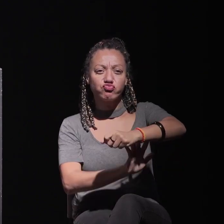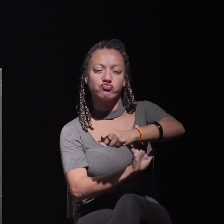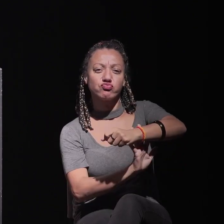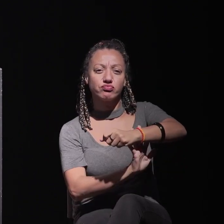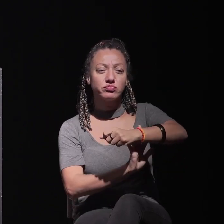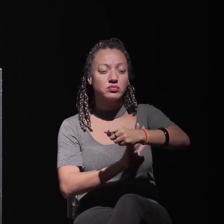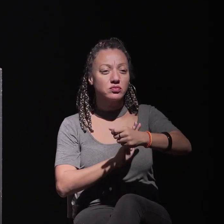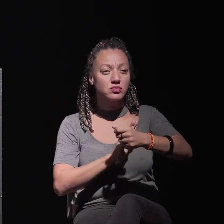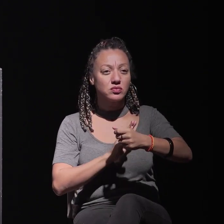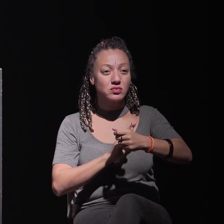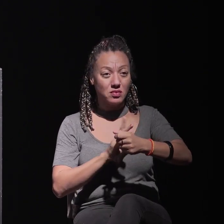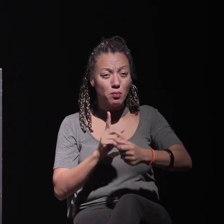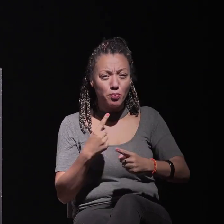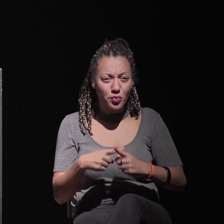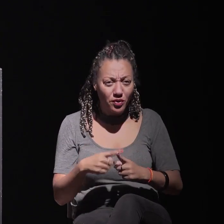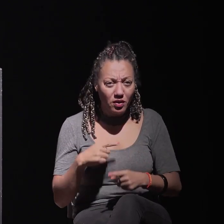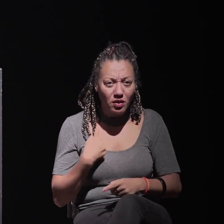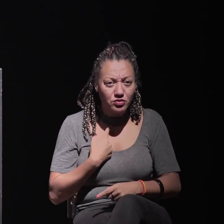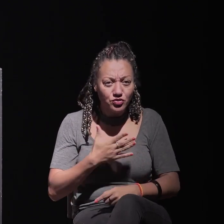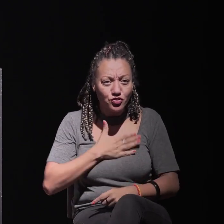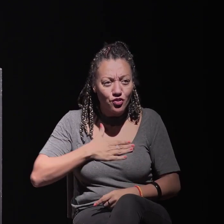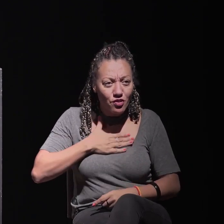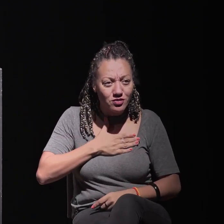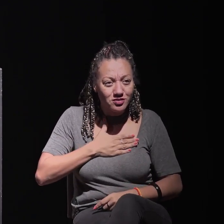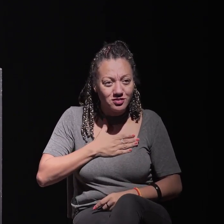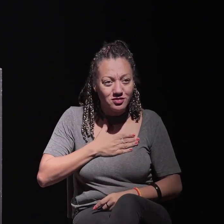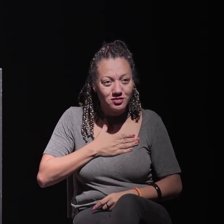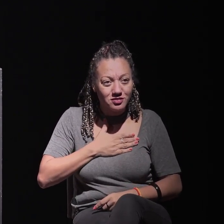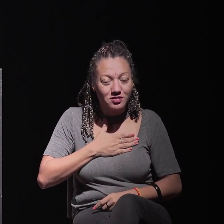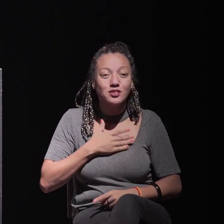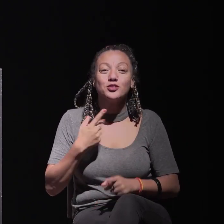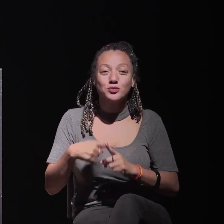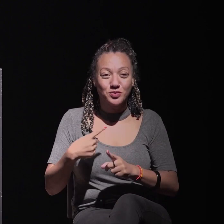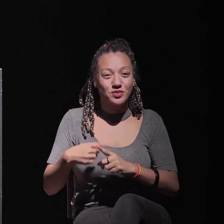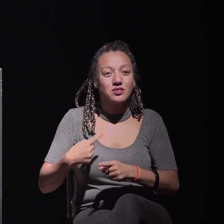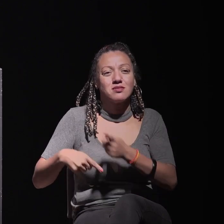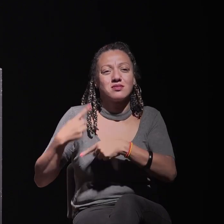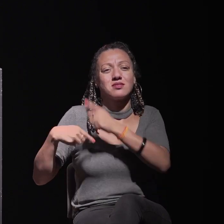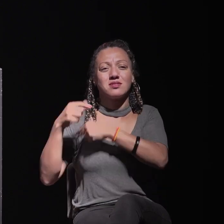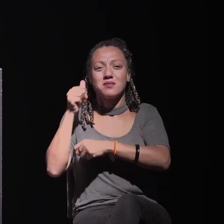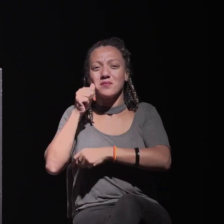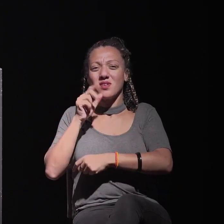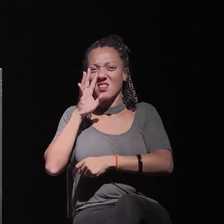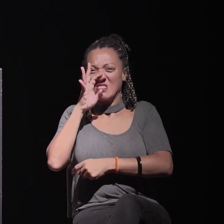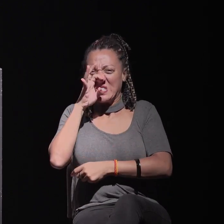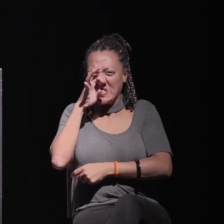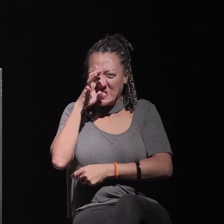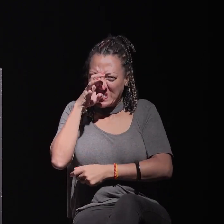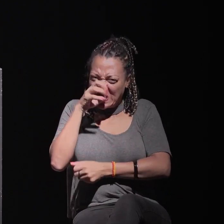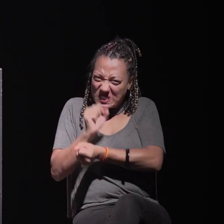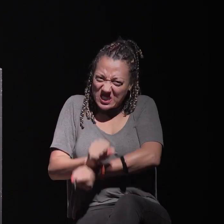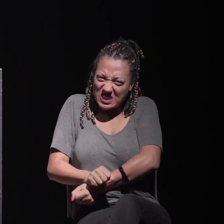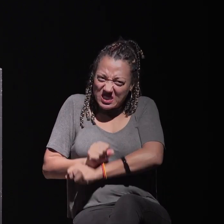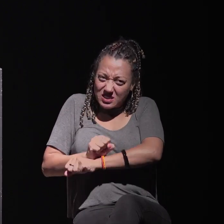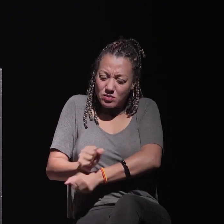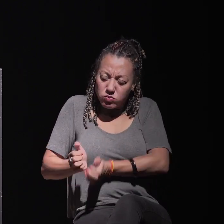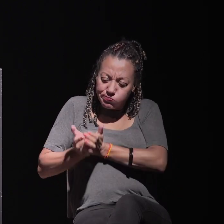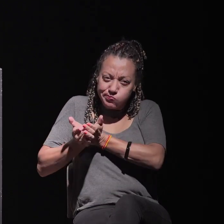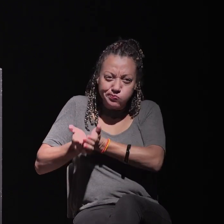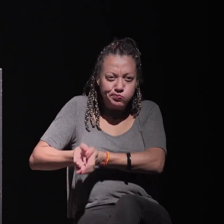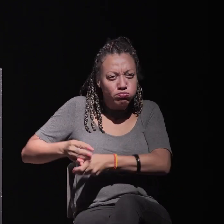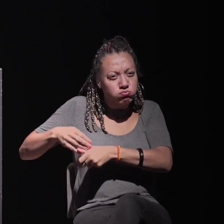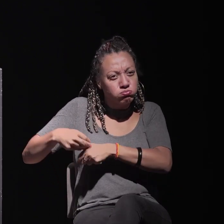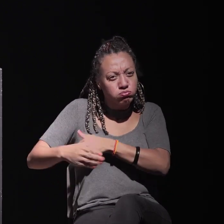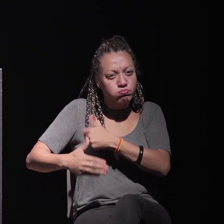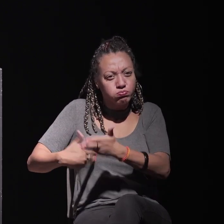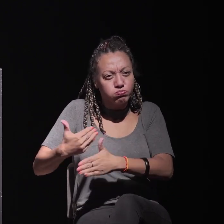brincos, o nosso gosto pela festa, pela alegria, a música como processo de organização do tempo e do espaço, porque